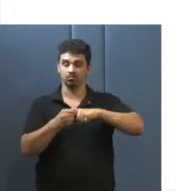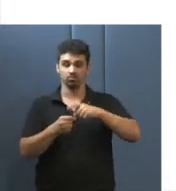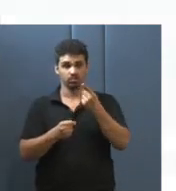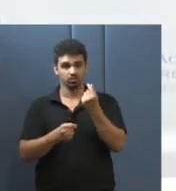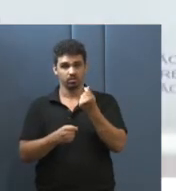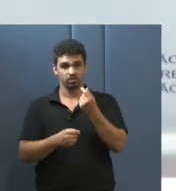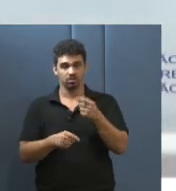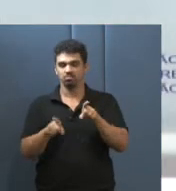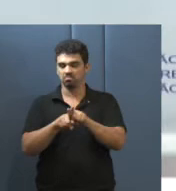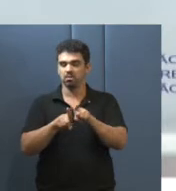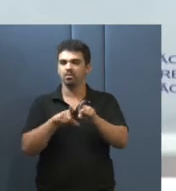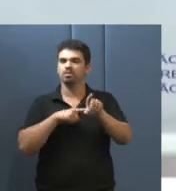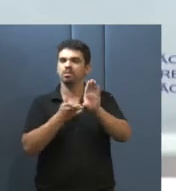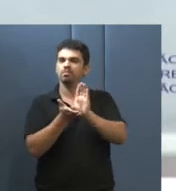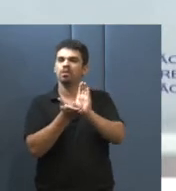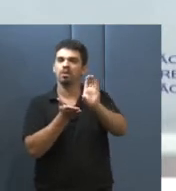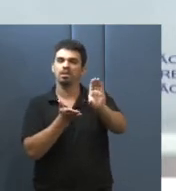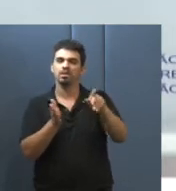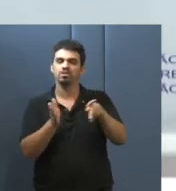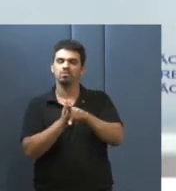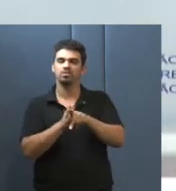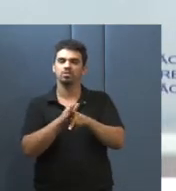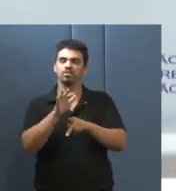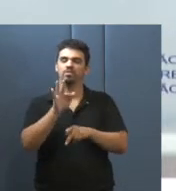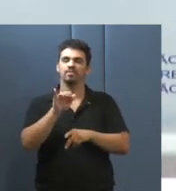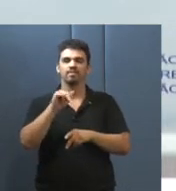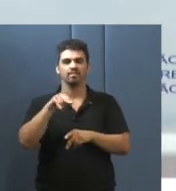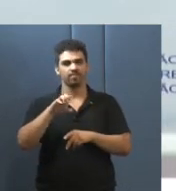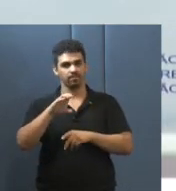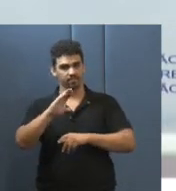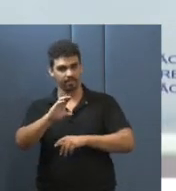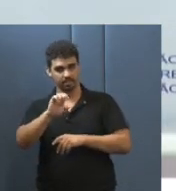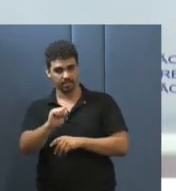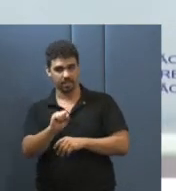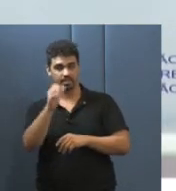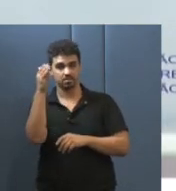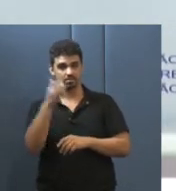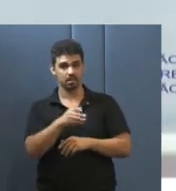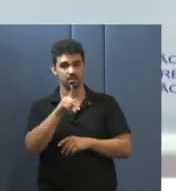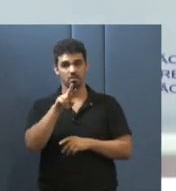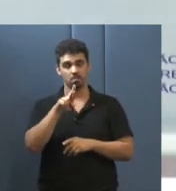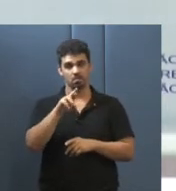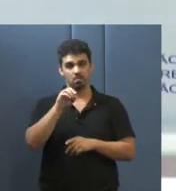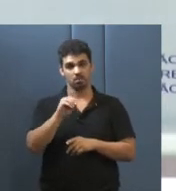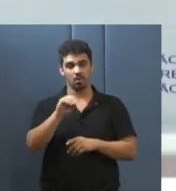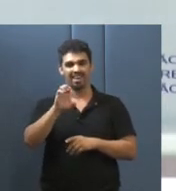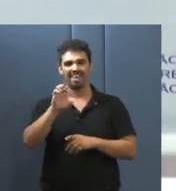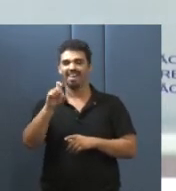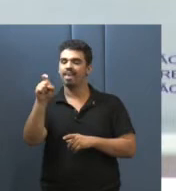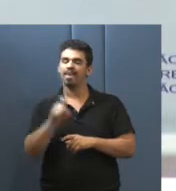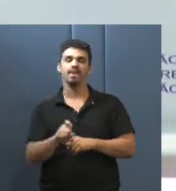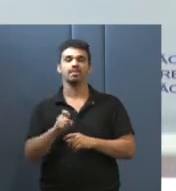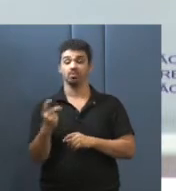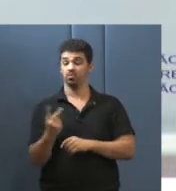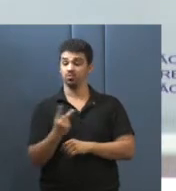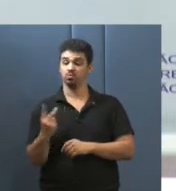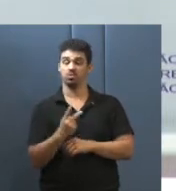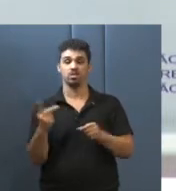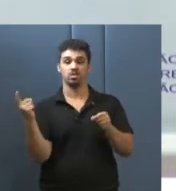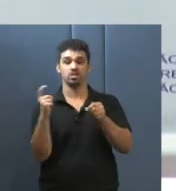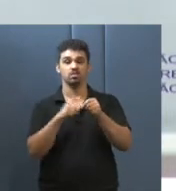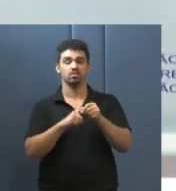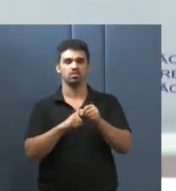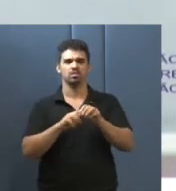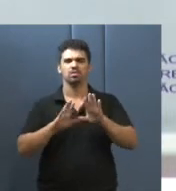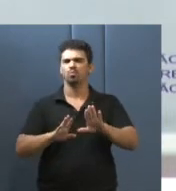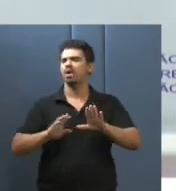temos créditos originados do Finex/Proex. Finex era o antecessor do Proex. São créditos que não necessariamente contam